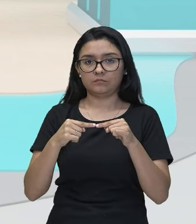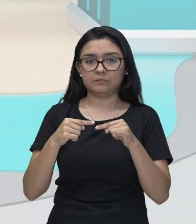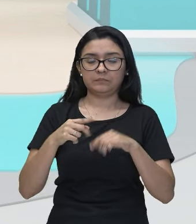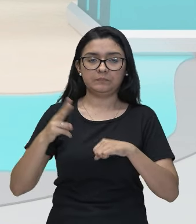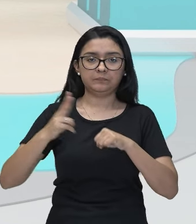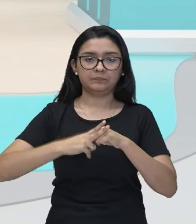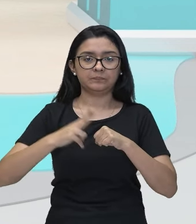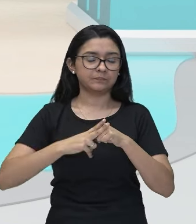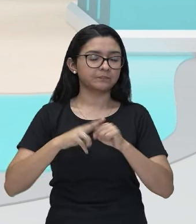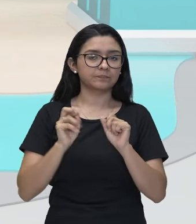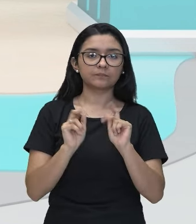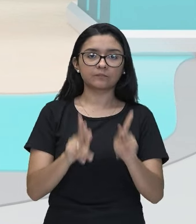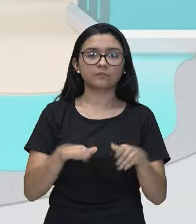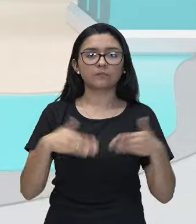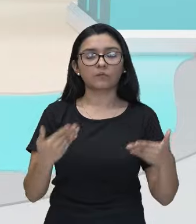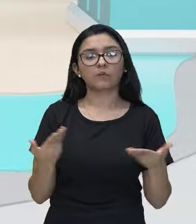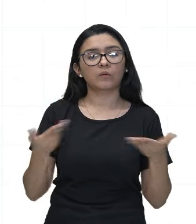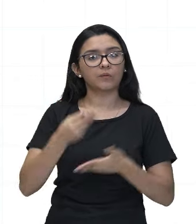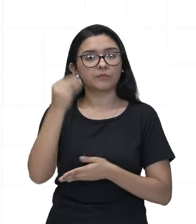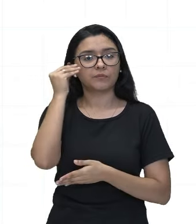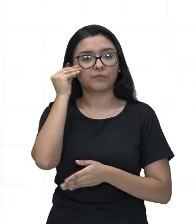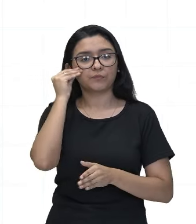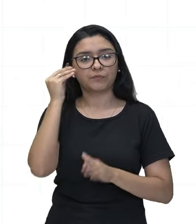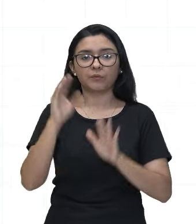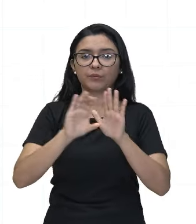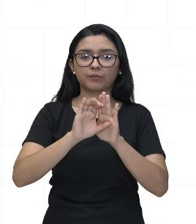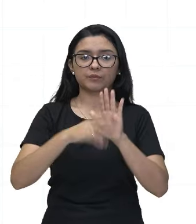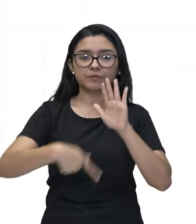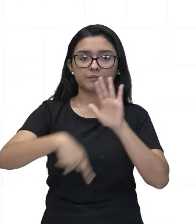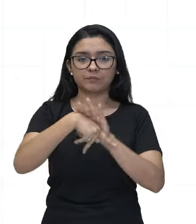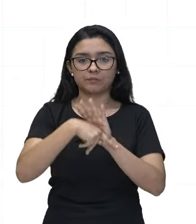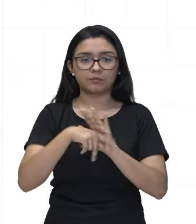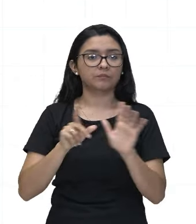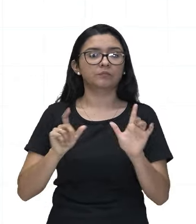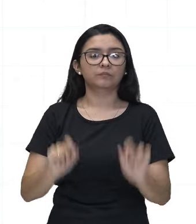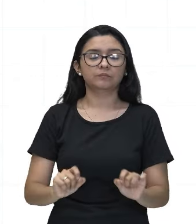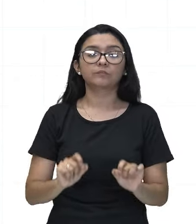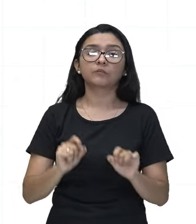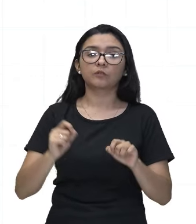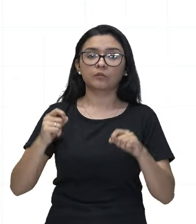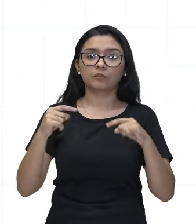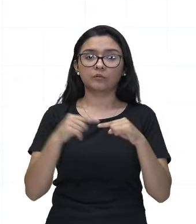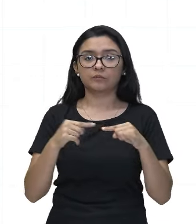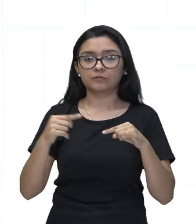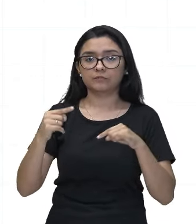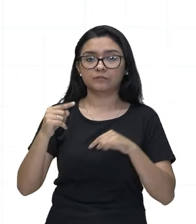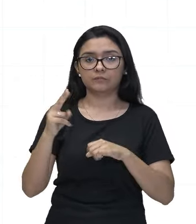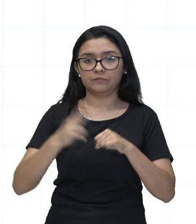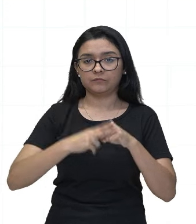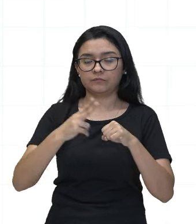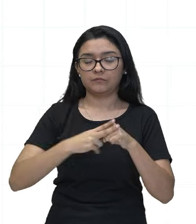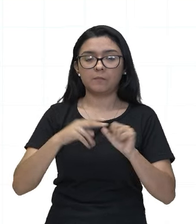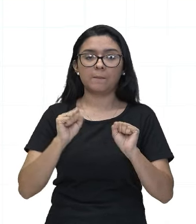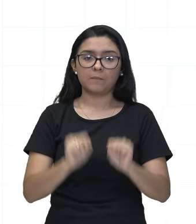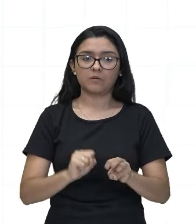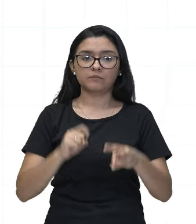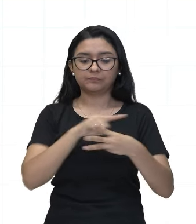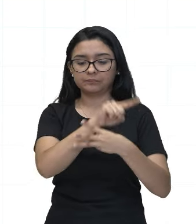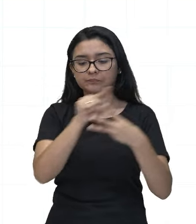aí a os primeiros conceitos né concordância verbal ela pode ter aí